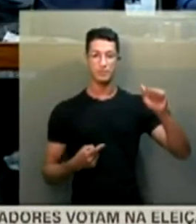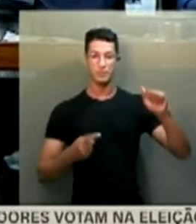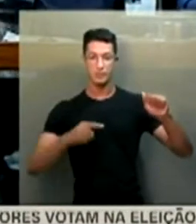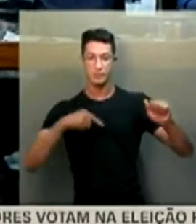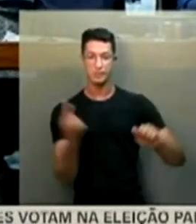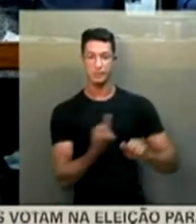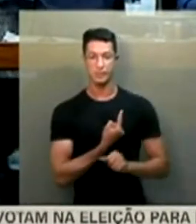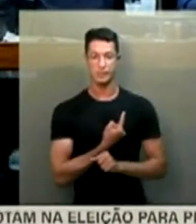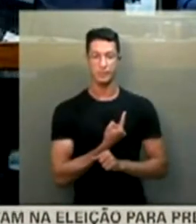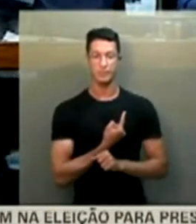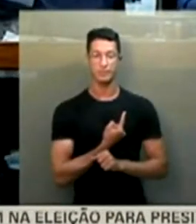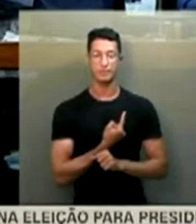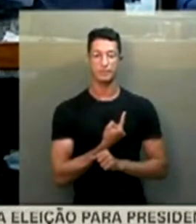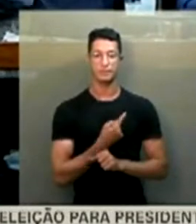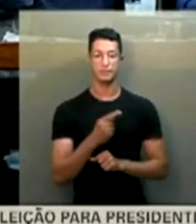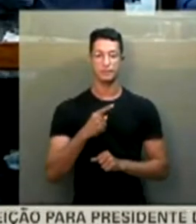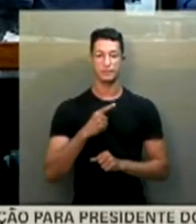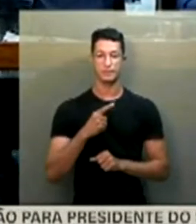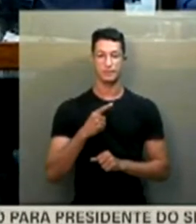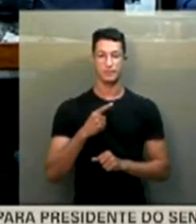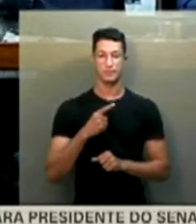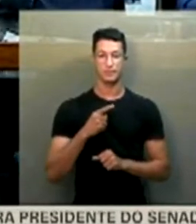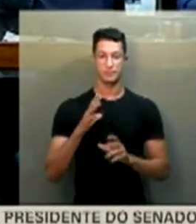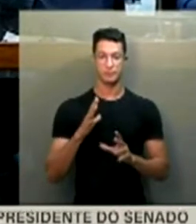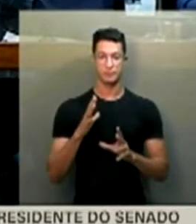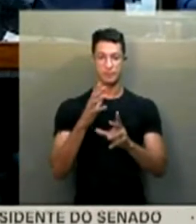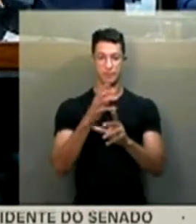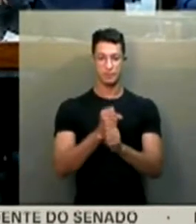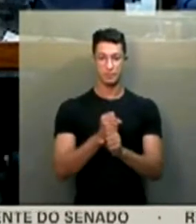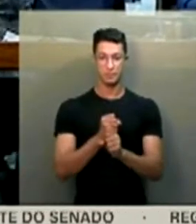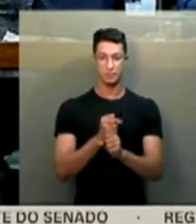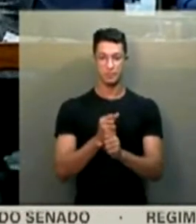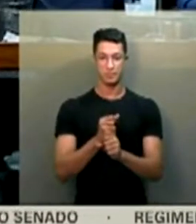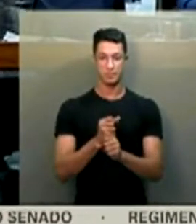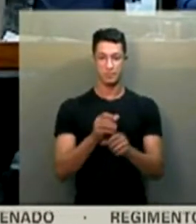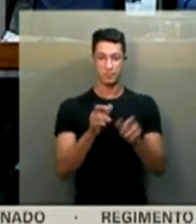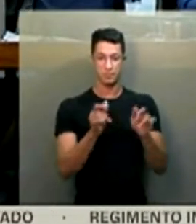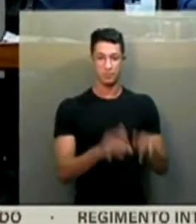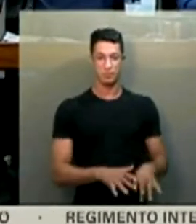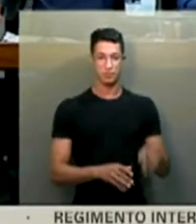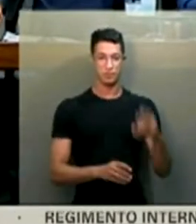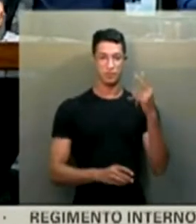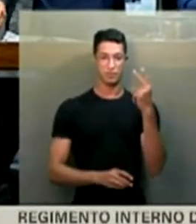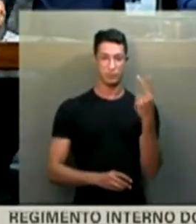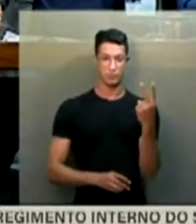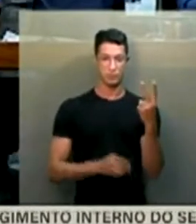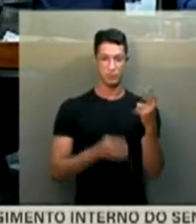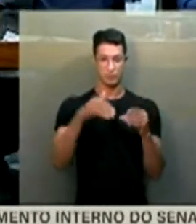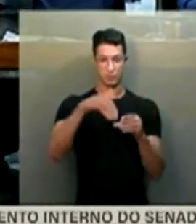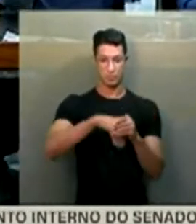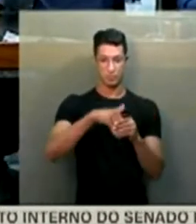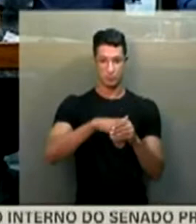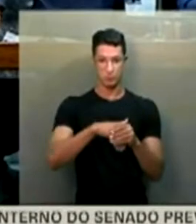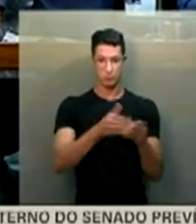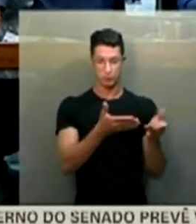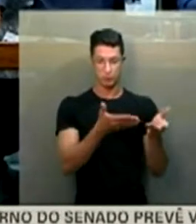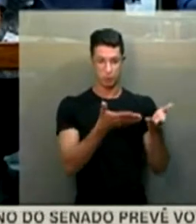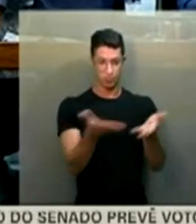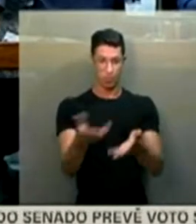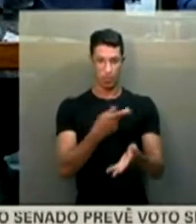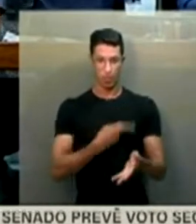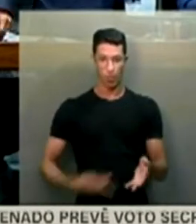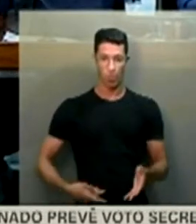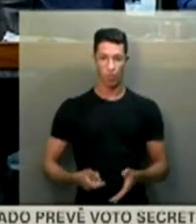Nós tivemos aqui a apuração e sobrou exatamente dois votos. Passa a mão do senhor